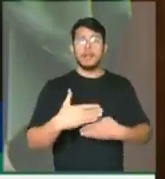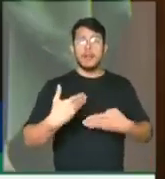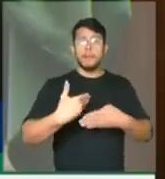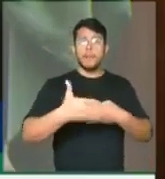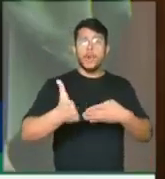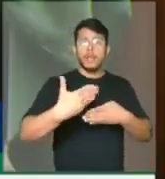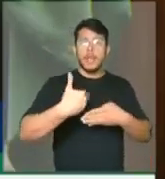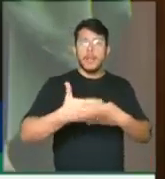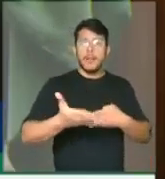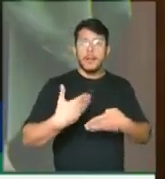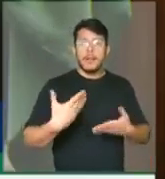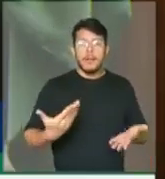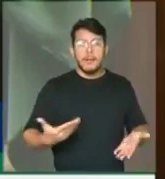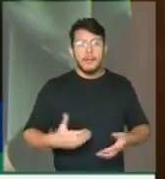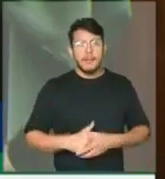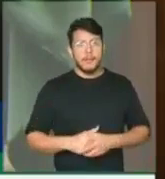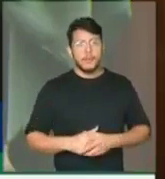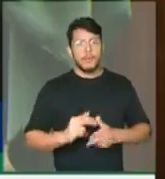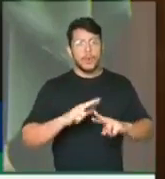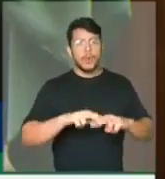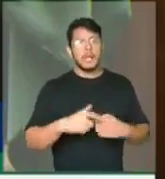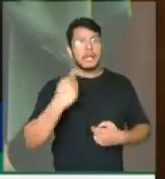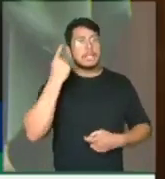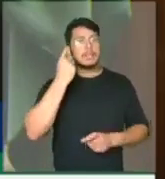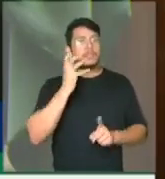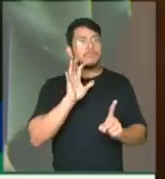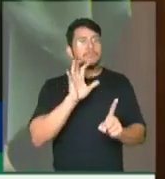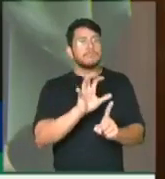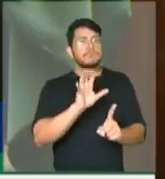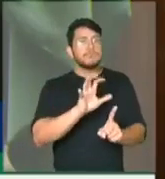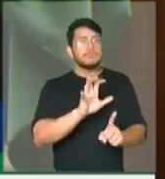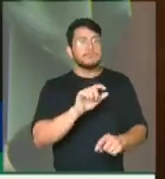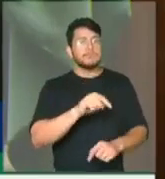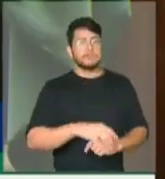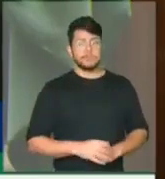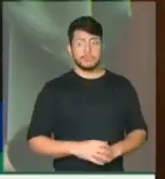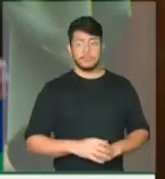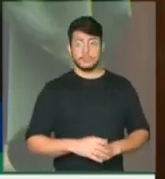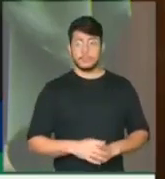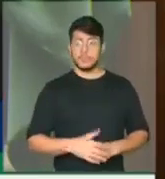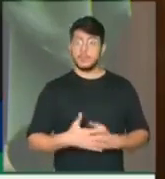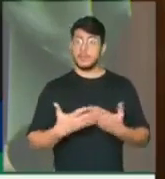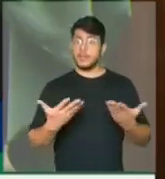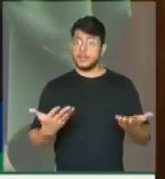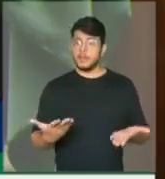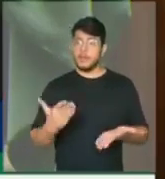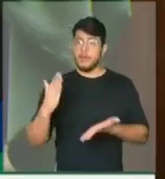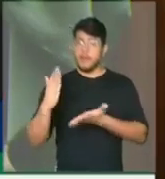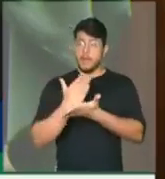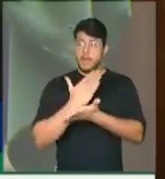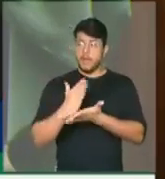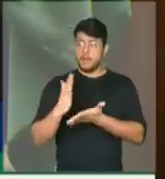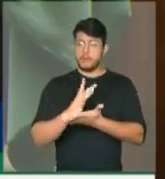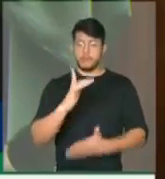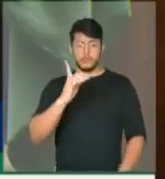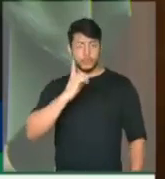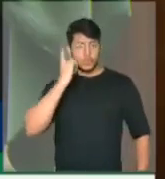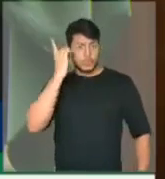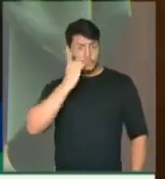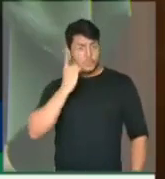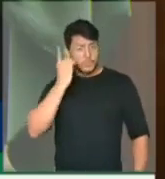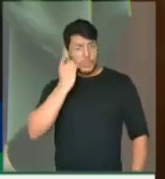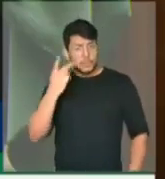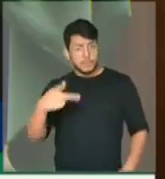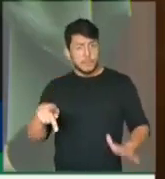numa clara tentativa de intimidação. E alguns deputados da base